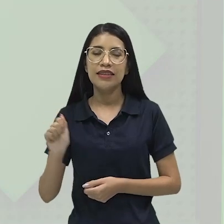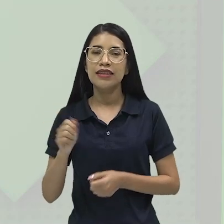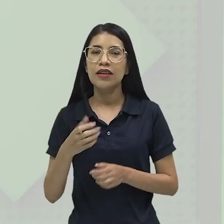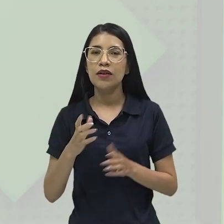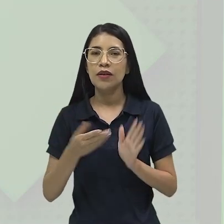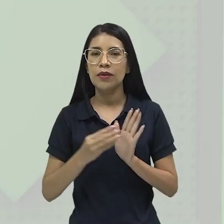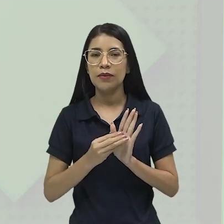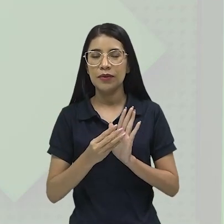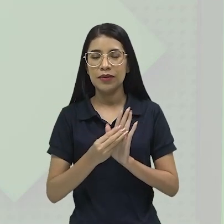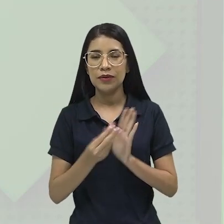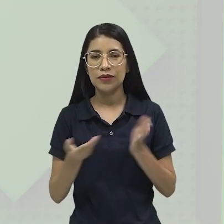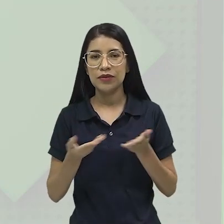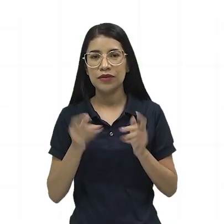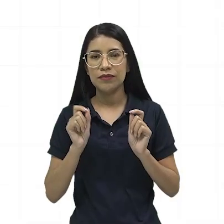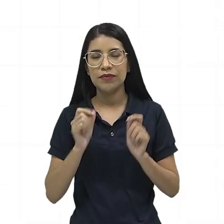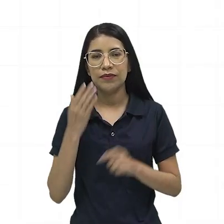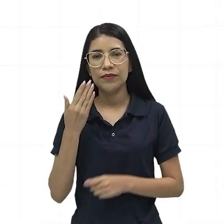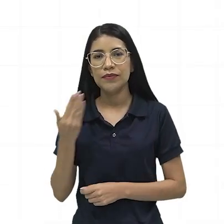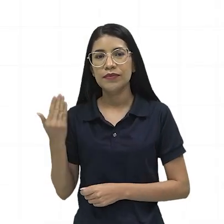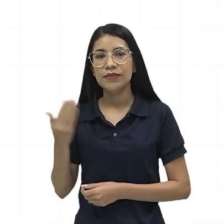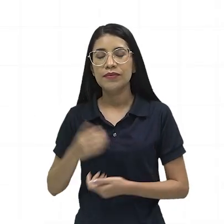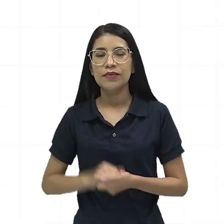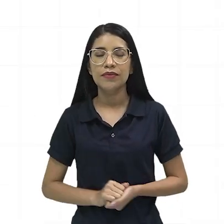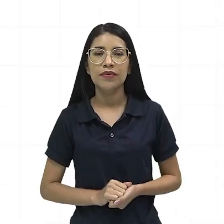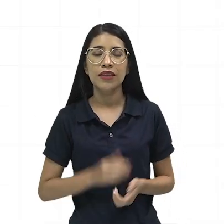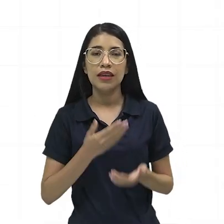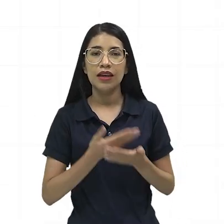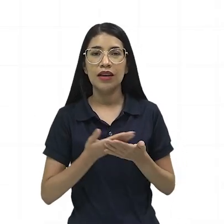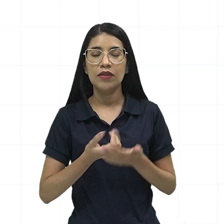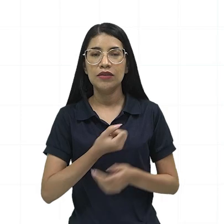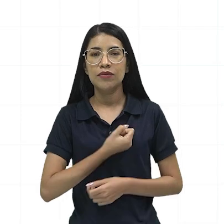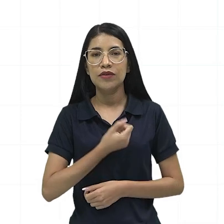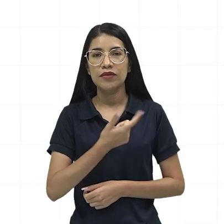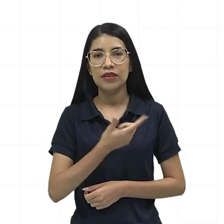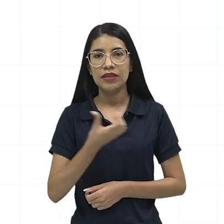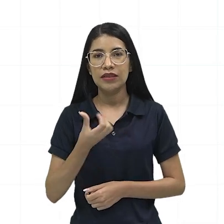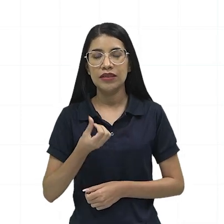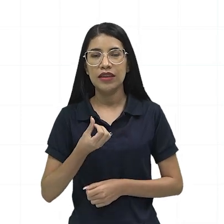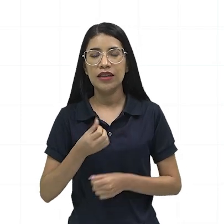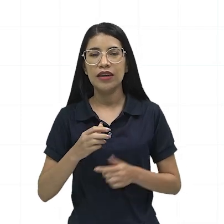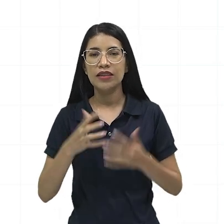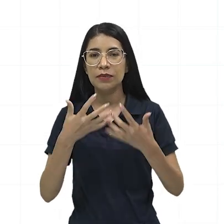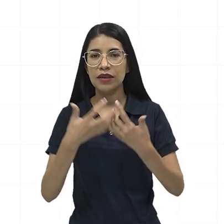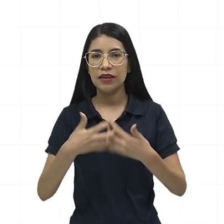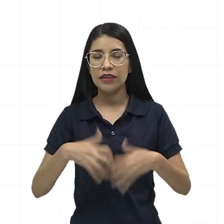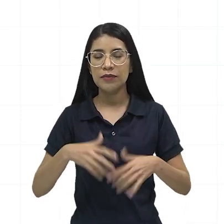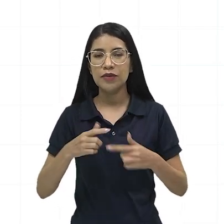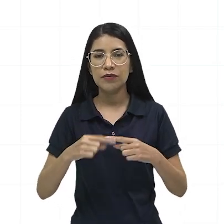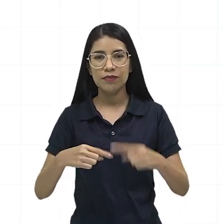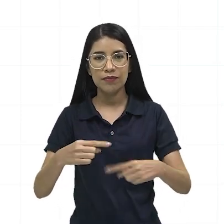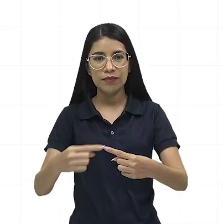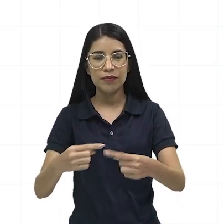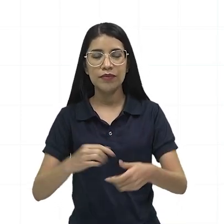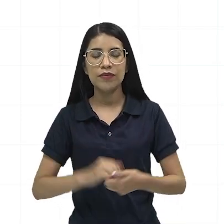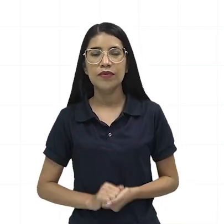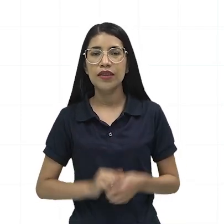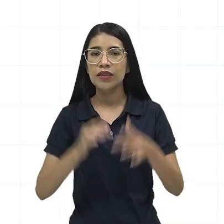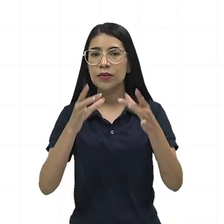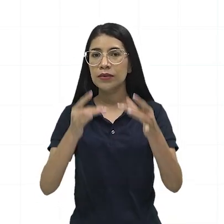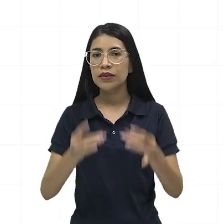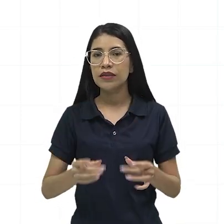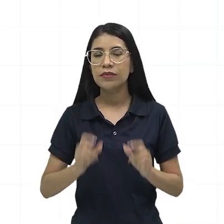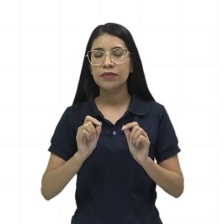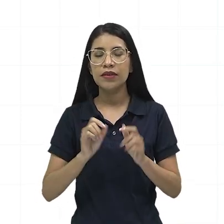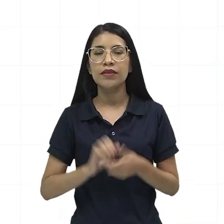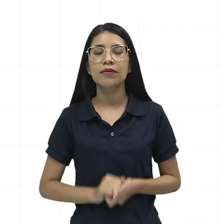de conhecimento da nossa aula. Na nossa aula de número 26, mecanismos reprodutivos, e no